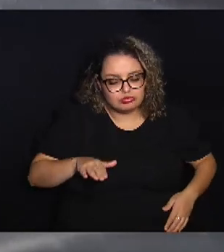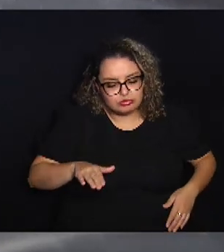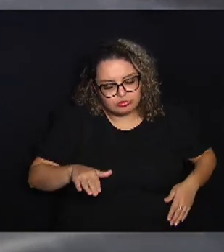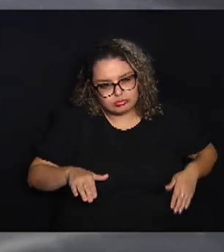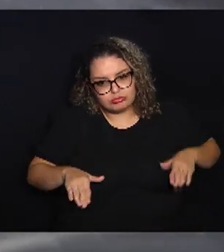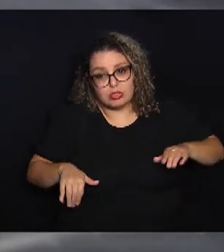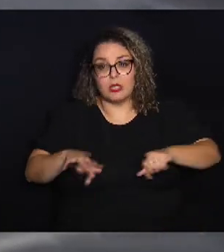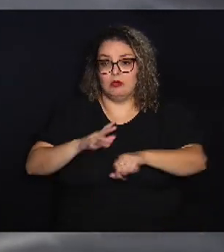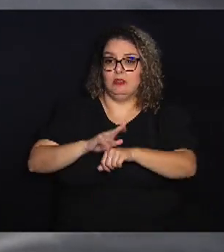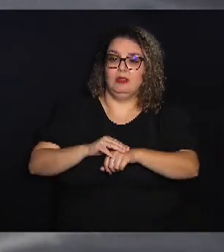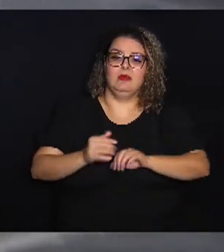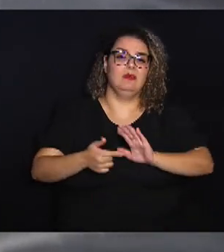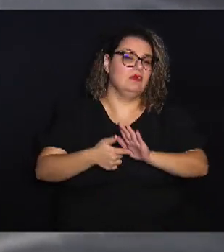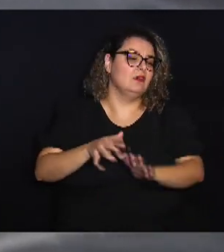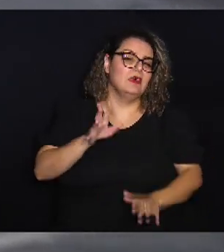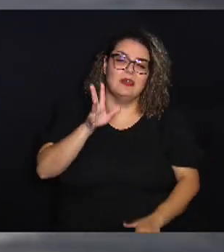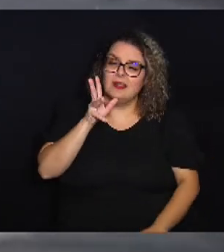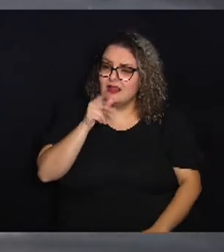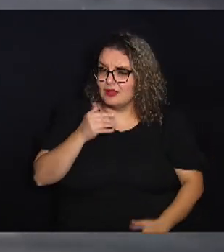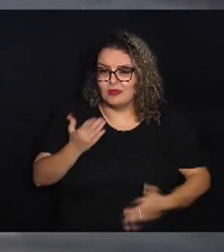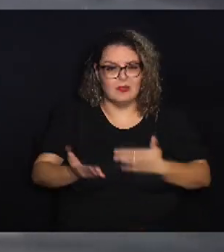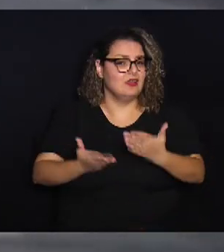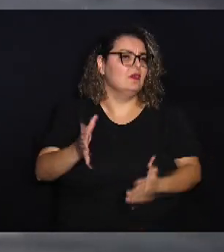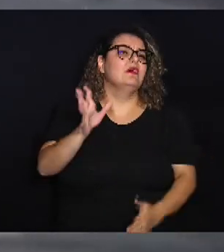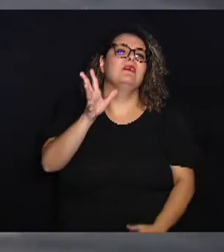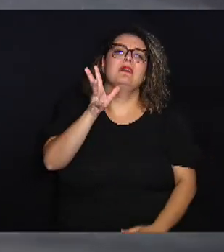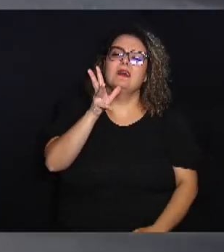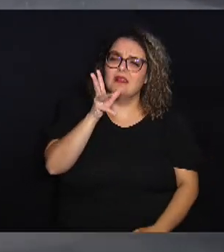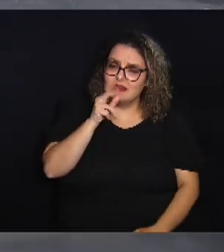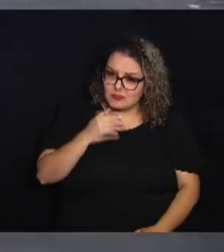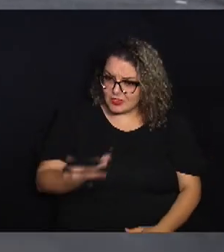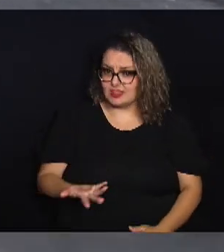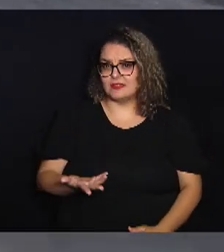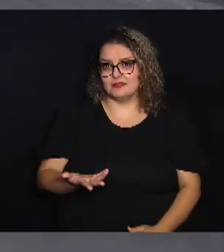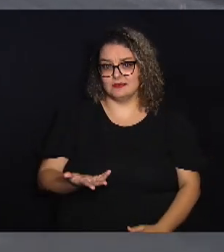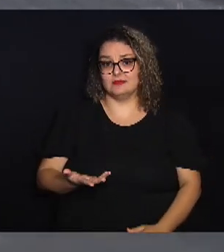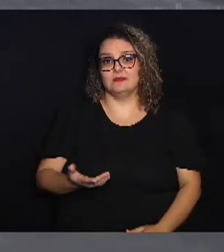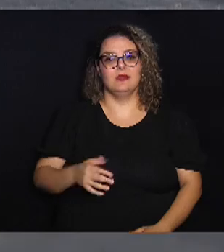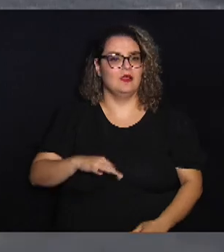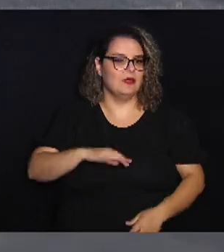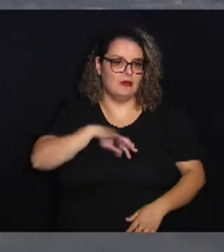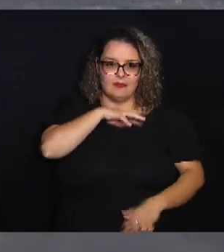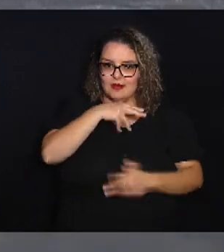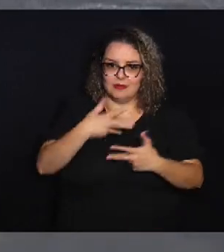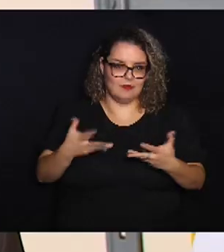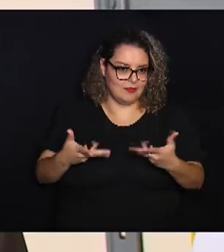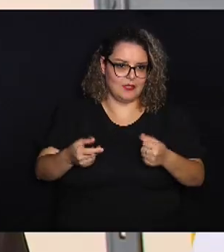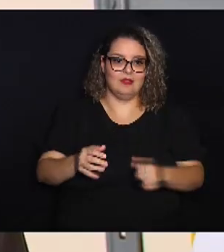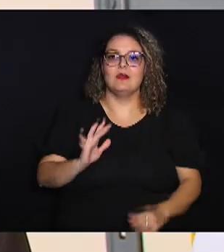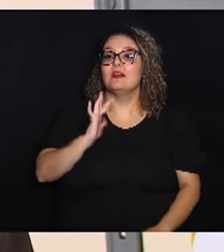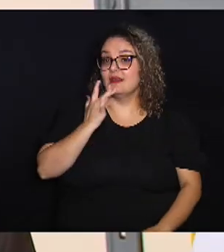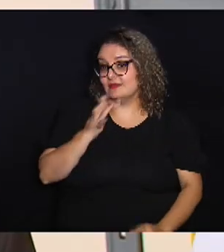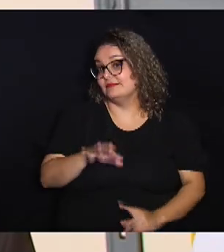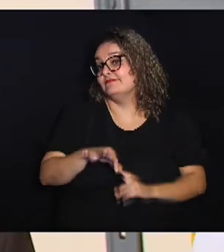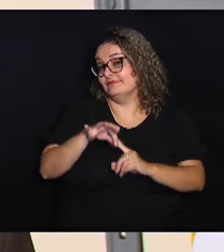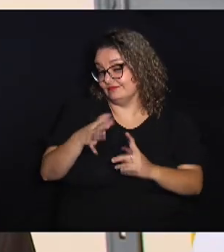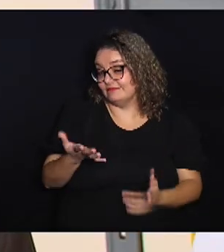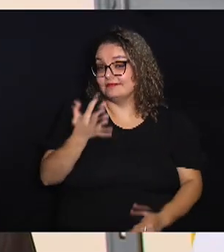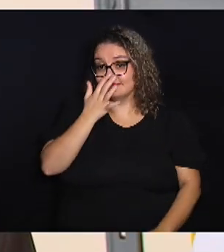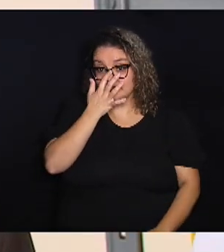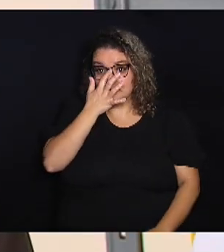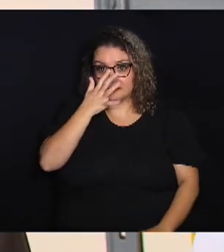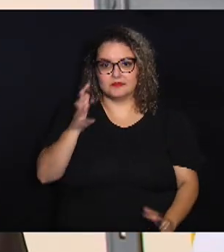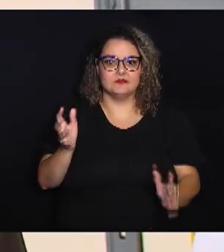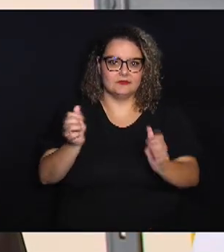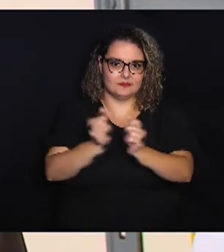e manifestar vai ser lento, o tratamento também vai ser um tratamento demorado. Então, um animal incrível. O jabuti é meu animal favorito, né? Juntando